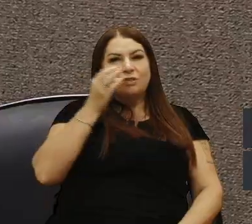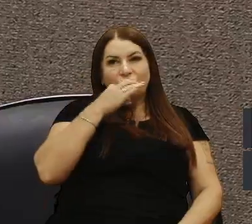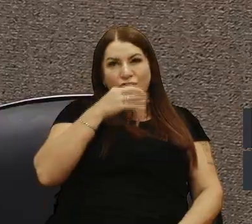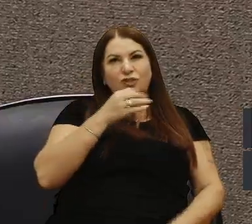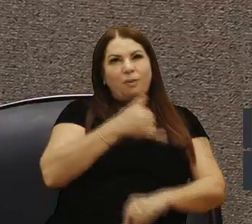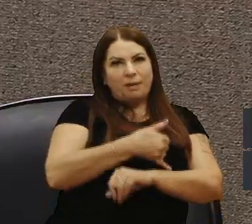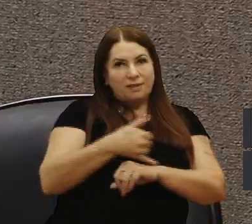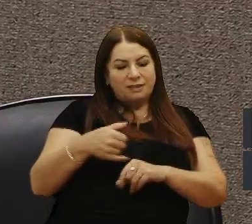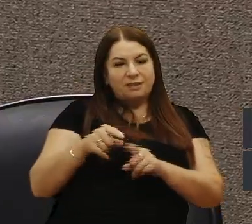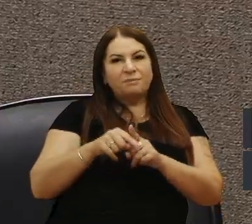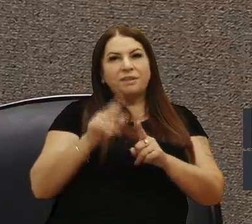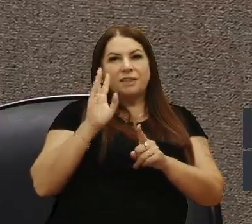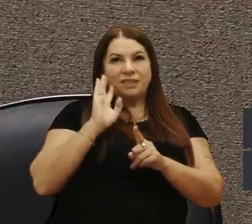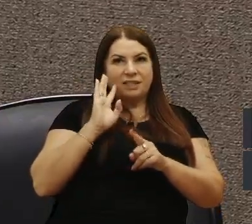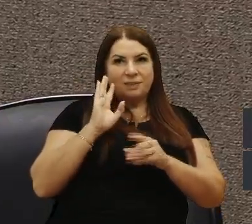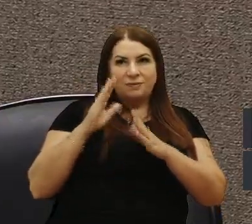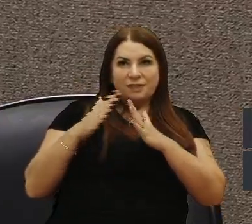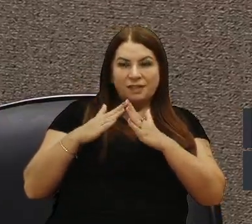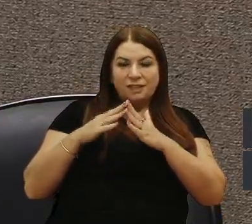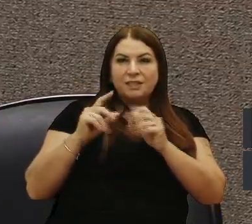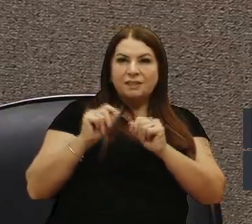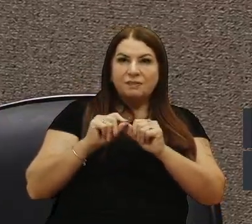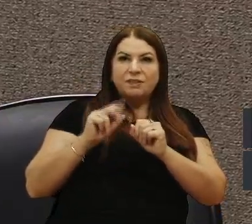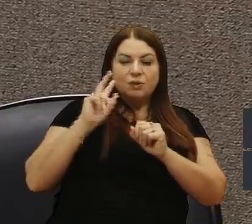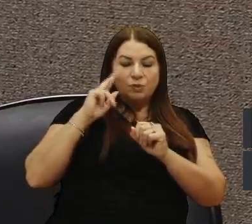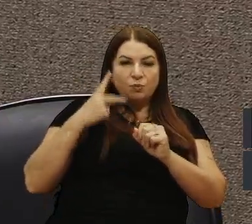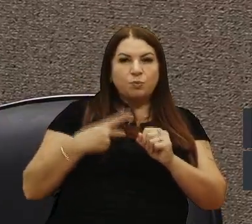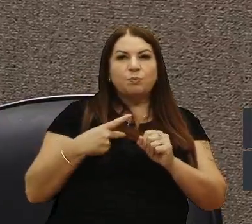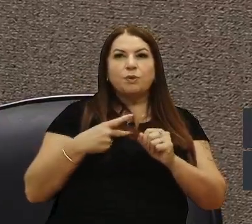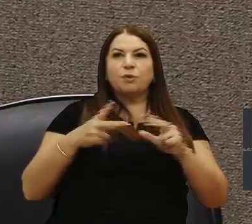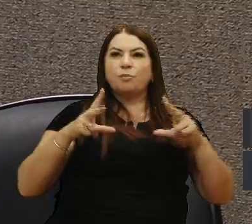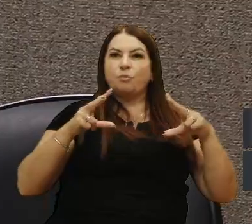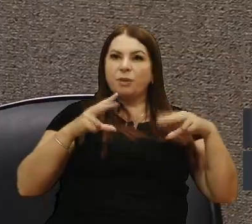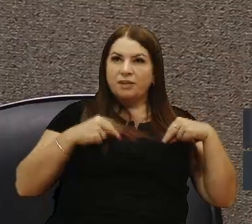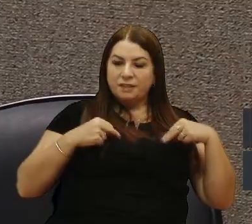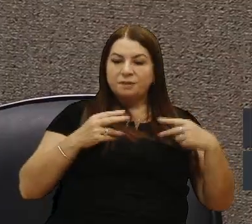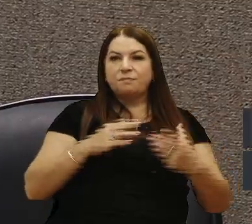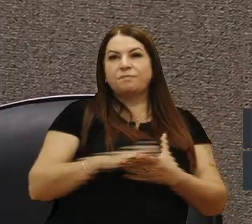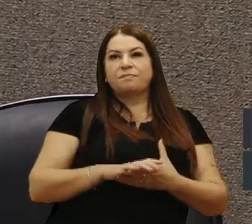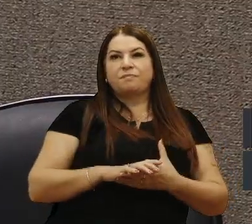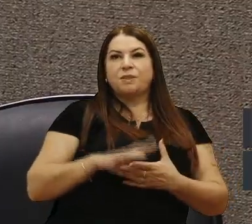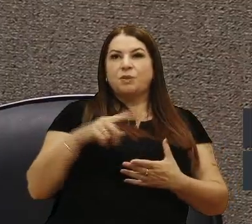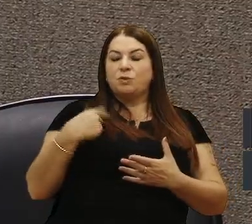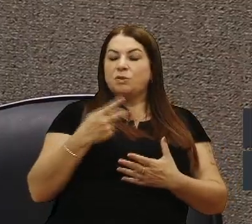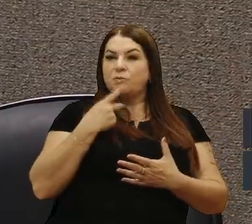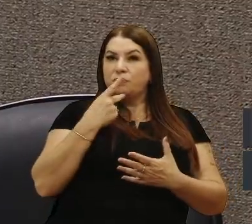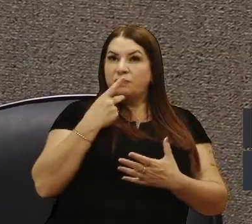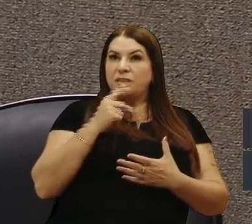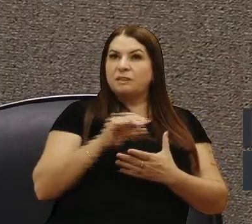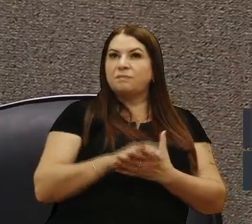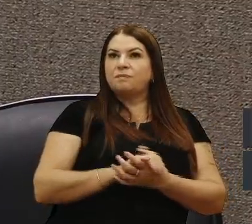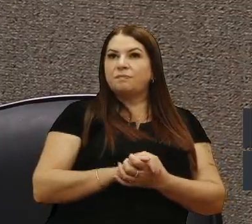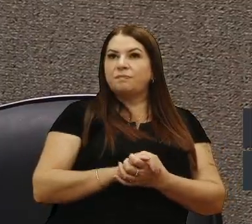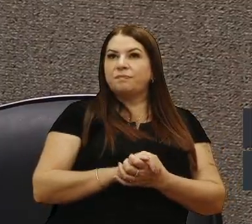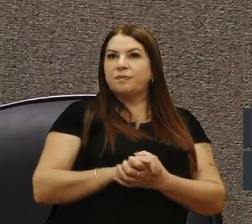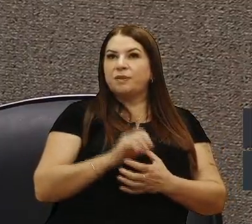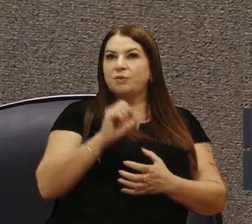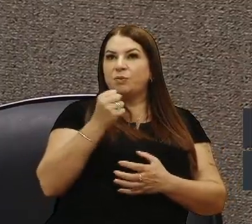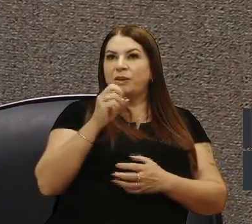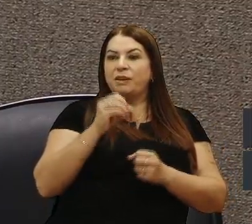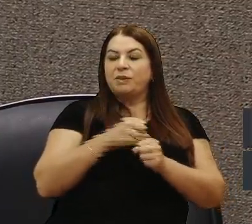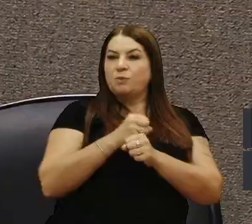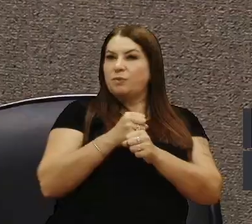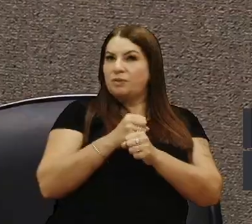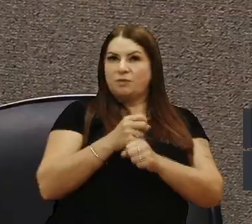Caxias. Que legal que essa casa faça um reconhecimento merecido. Nós estamos falando sobre 80 anos,